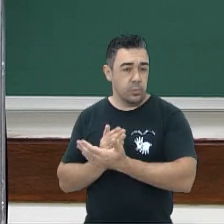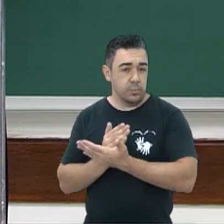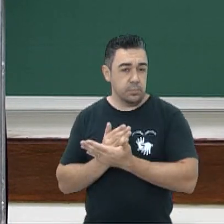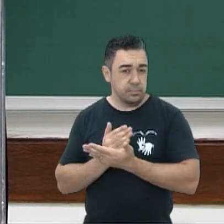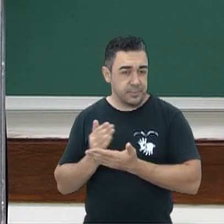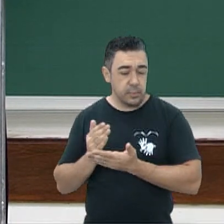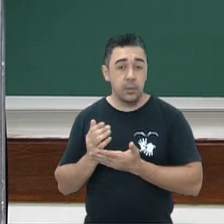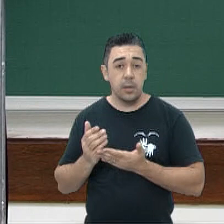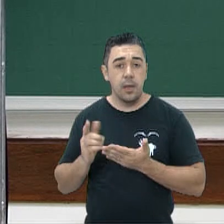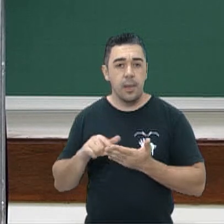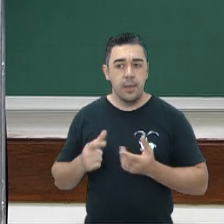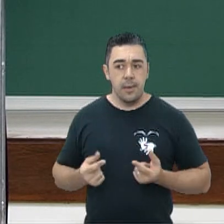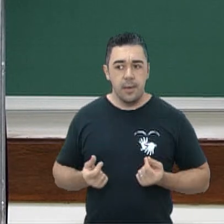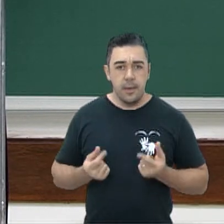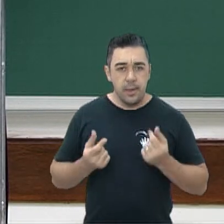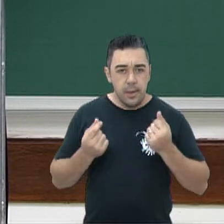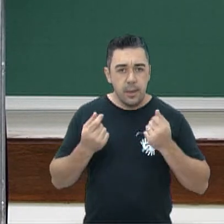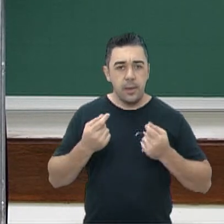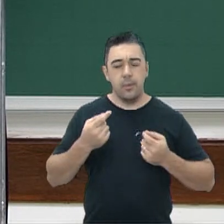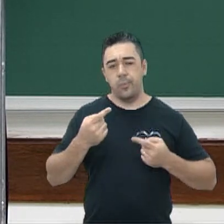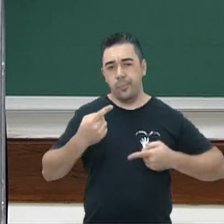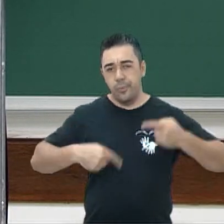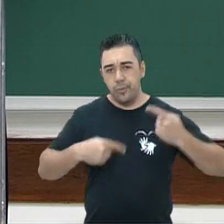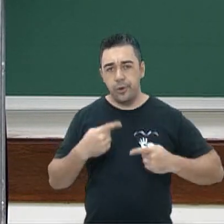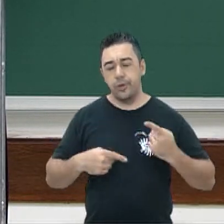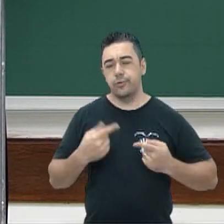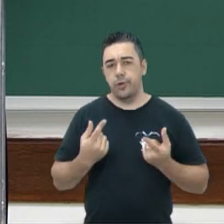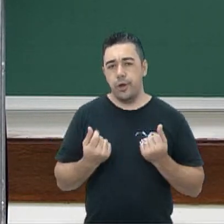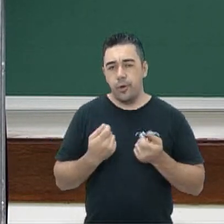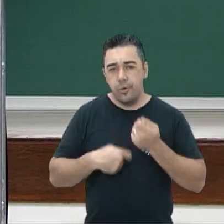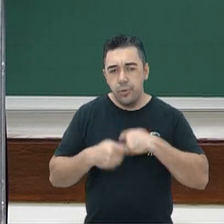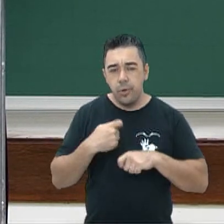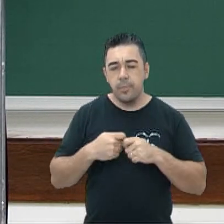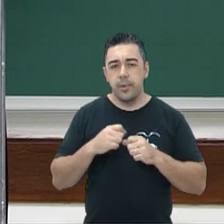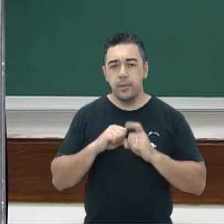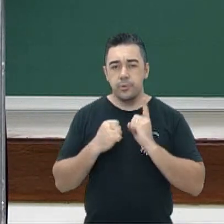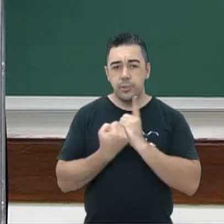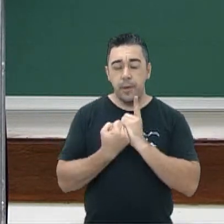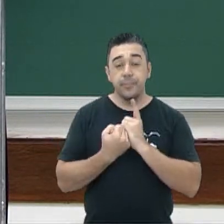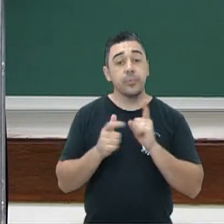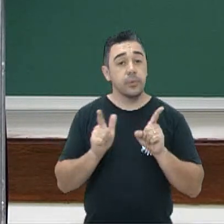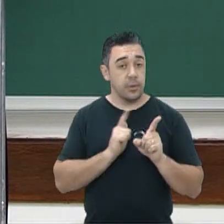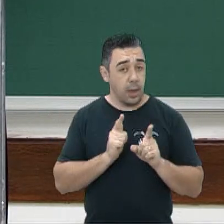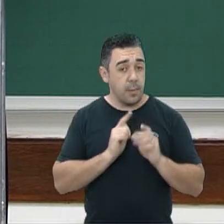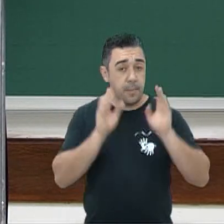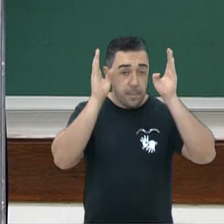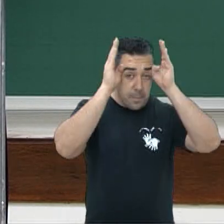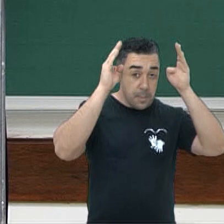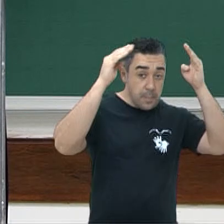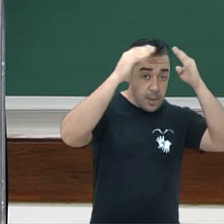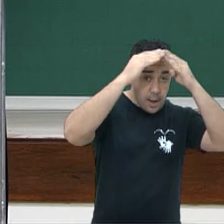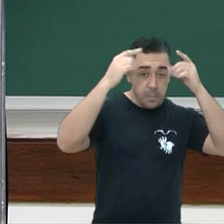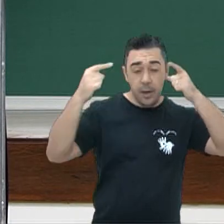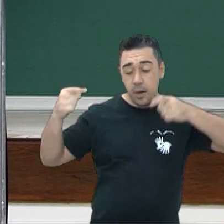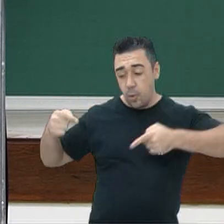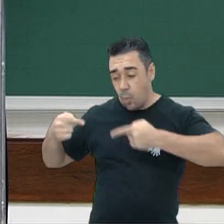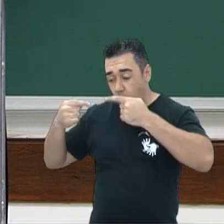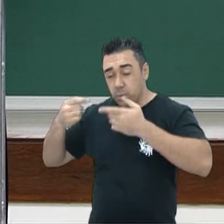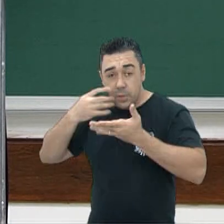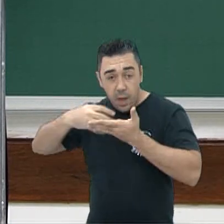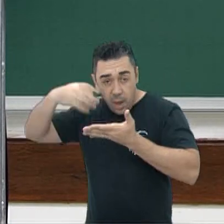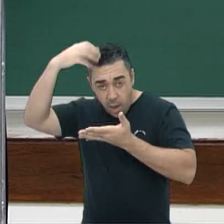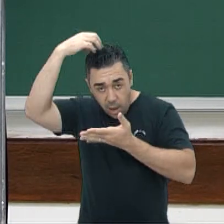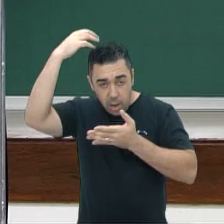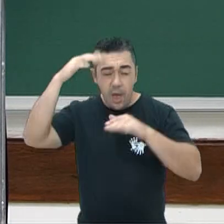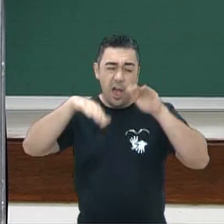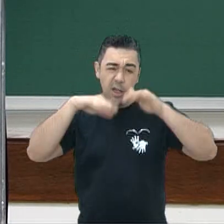circunstâncias econômicas, políticas, sociais, disputas, né? Entre papado e a nobreza, os reis. Então,